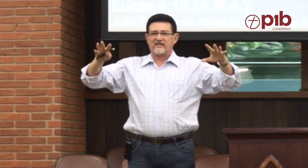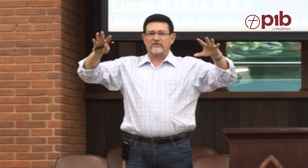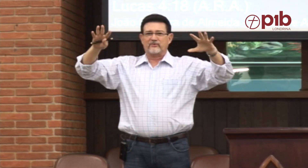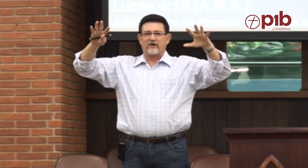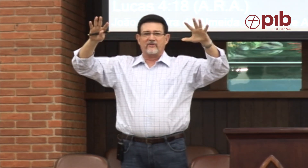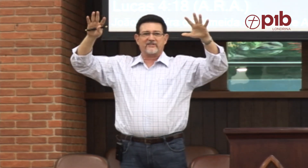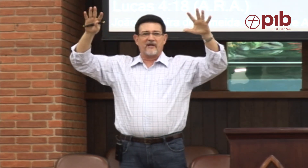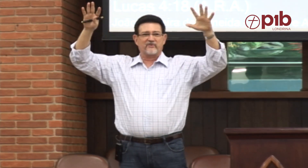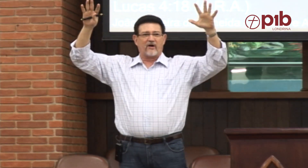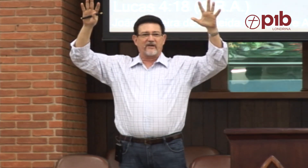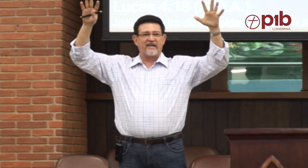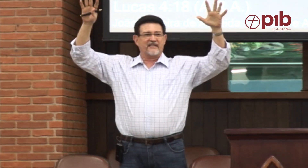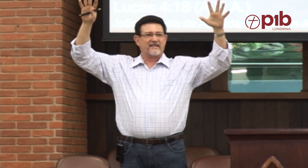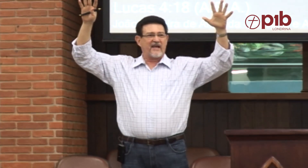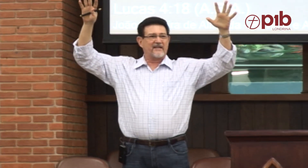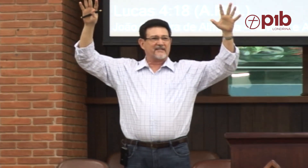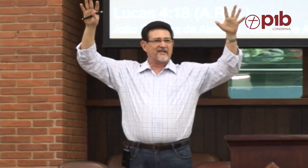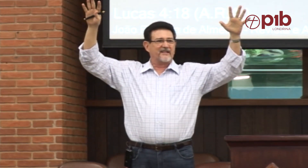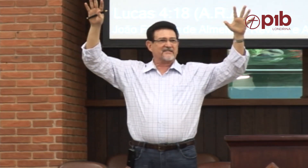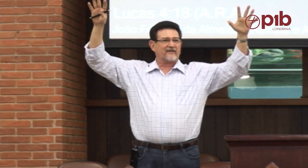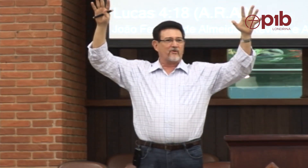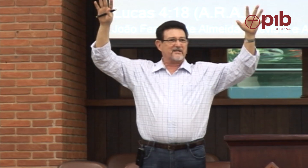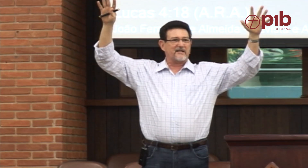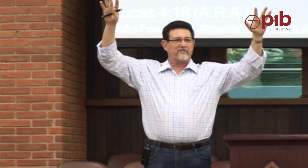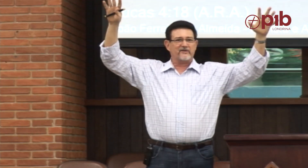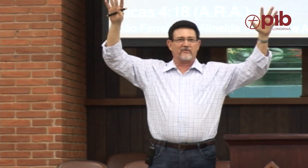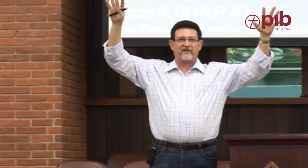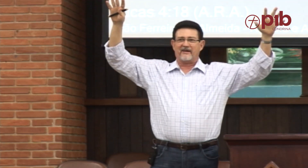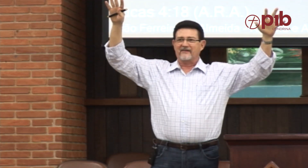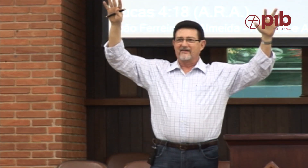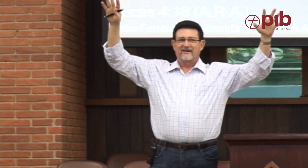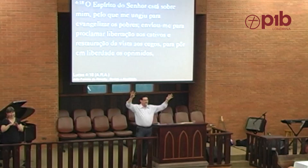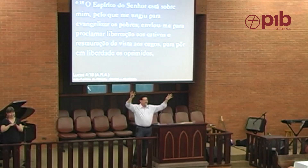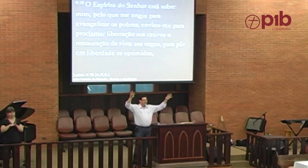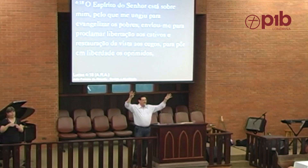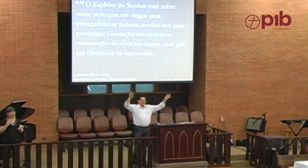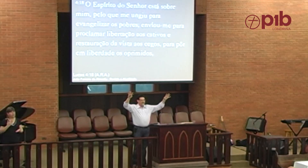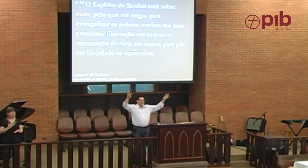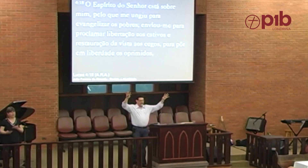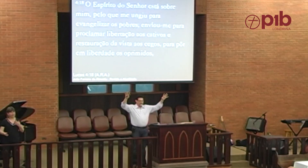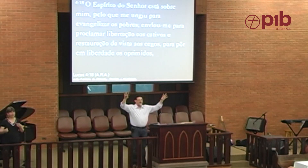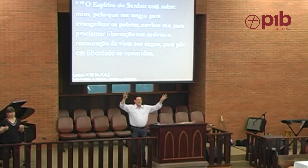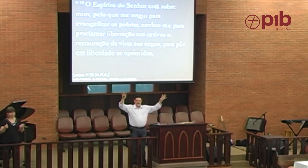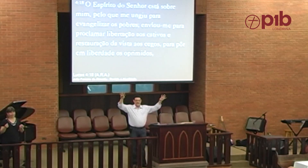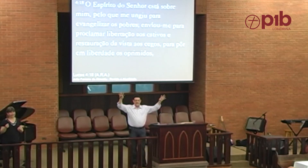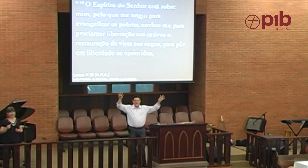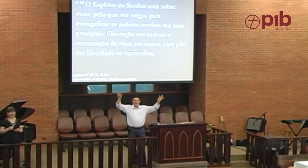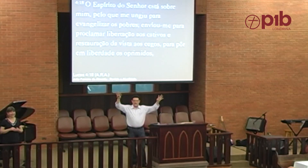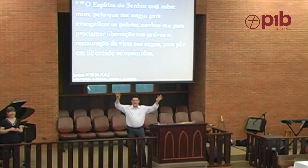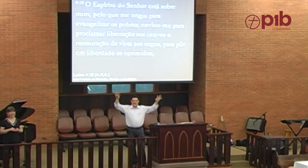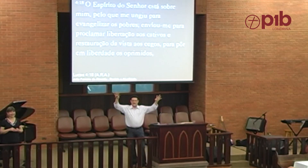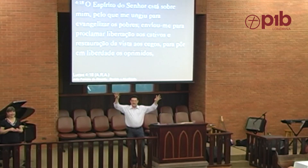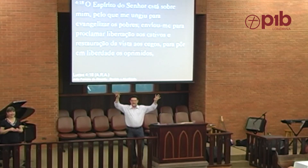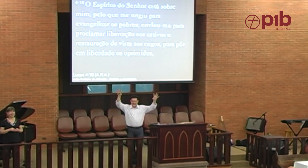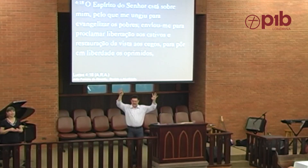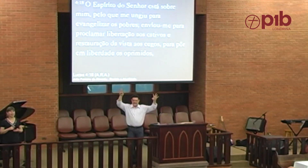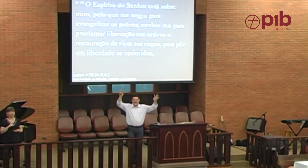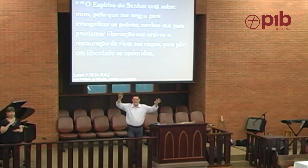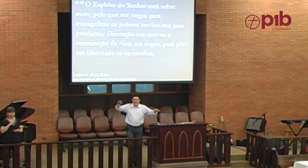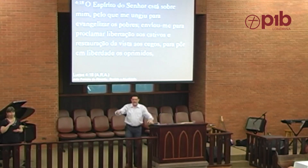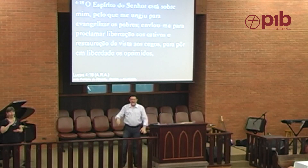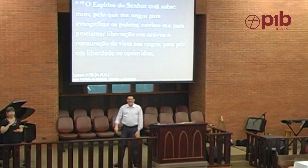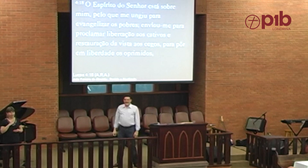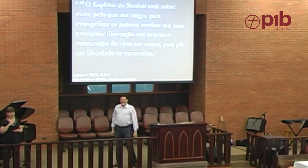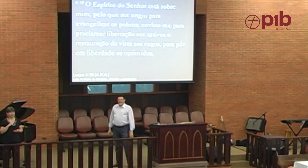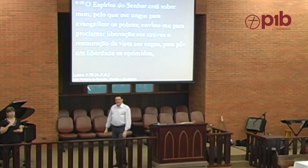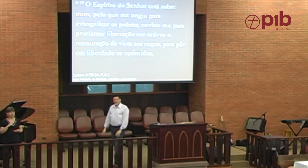aqui desse auditório nós temos alguém que tem a entrada nessa coisa também deixa eu ver pelo menos temos alguns Corajosos que